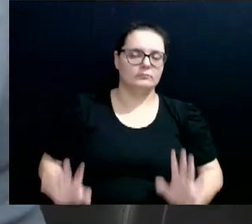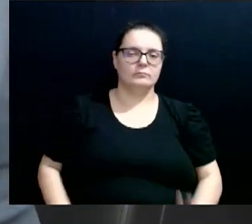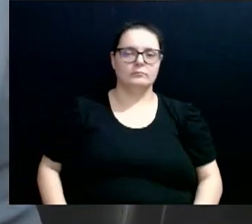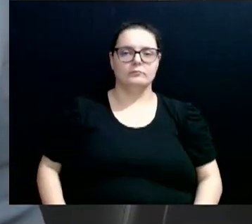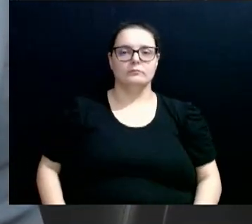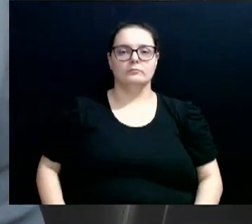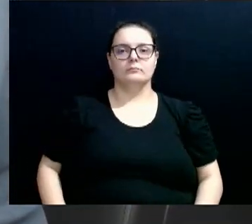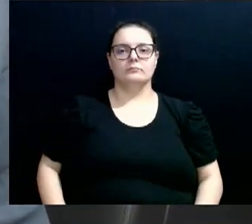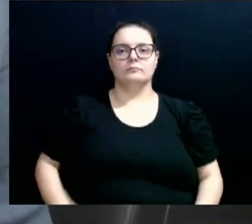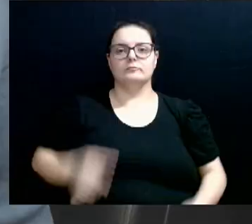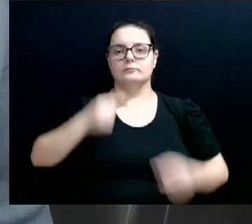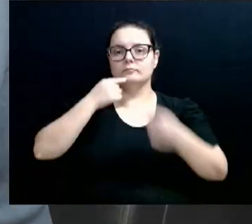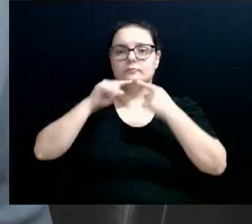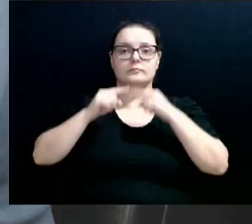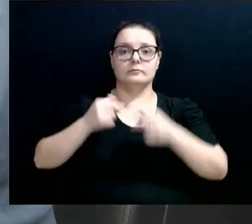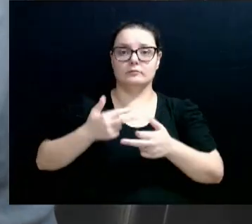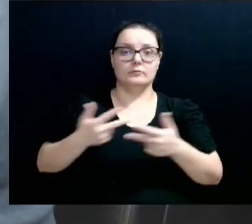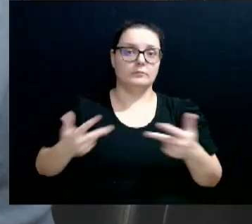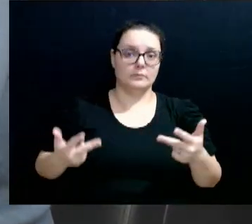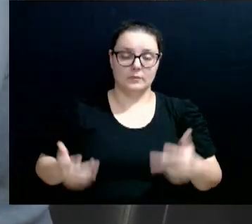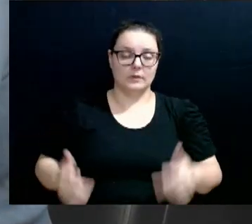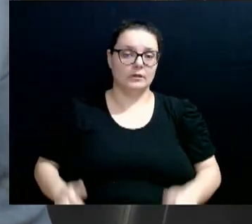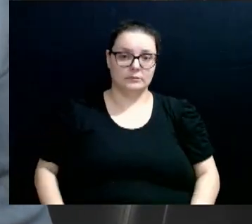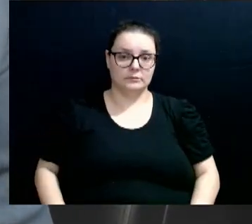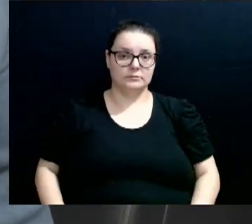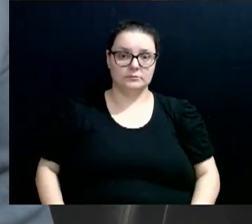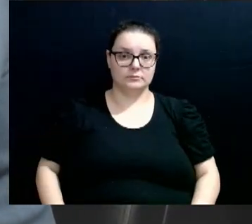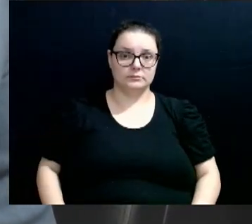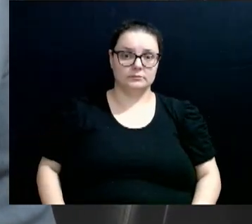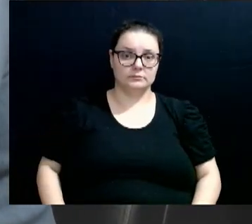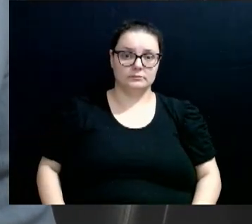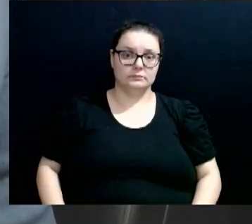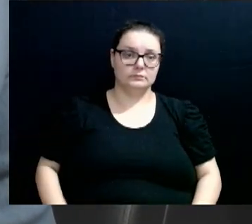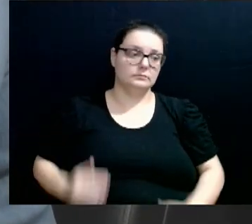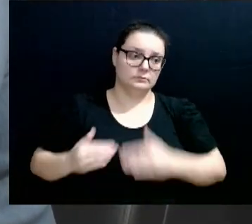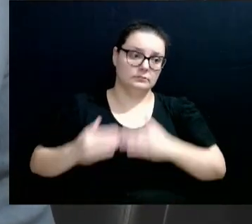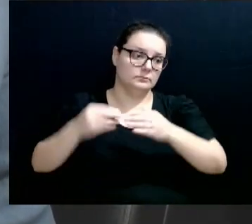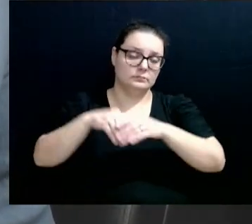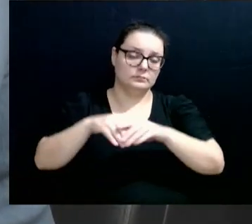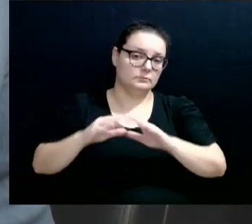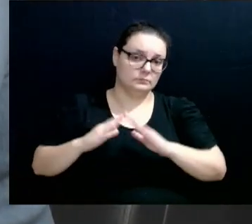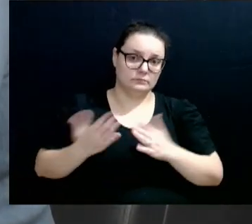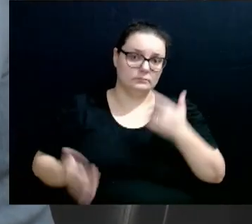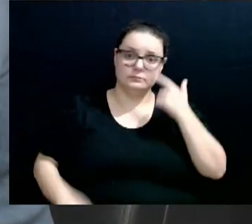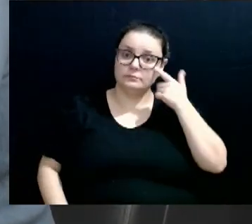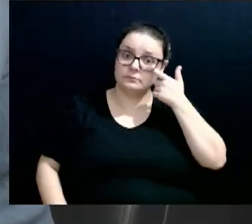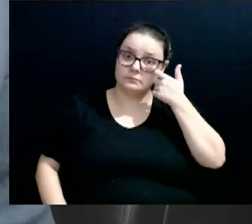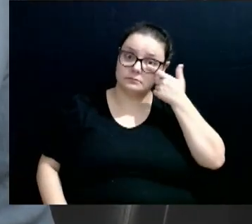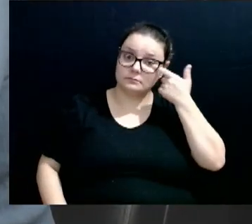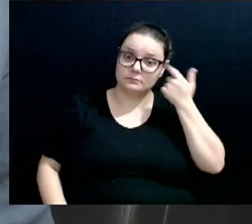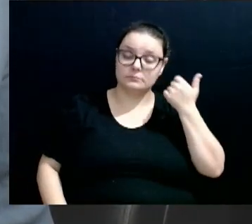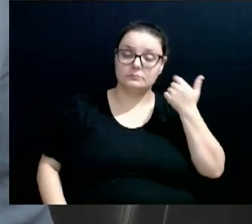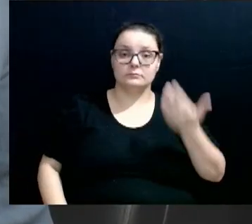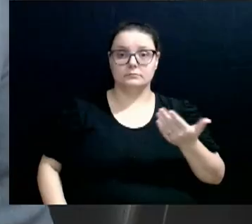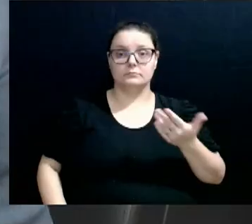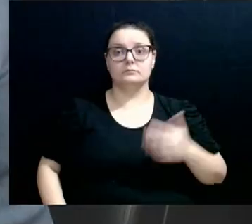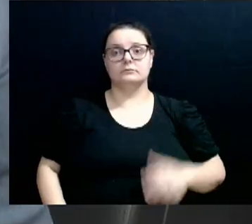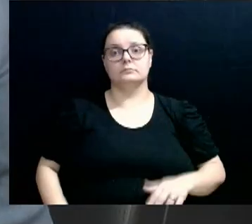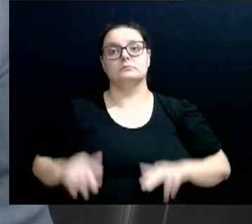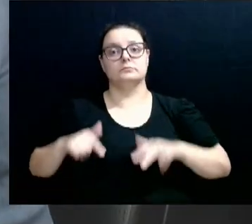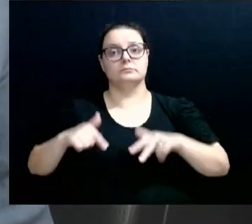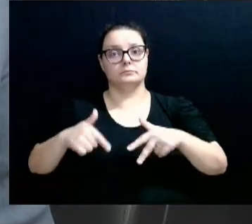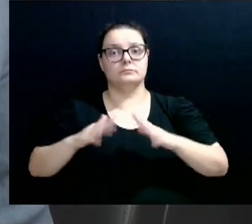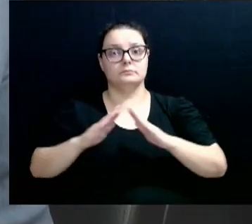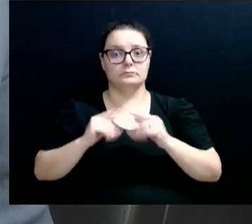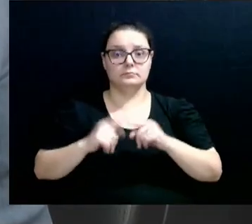é algo que a gente envolvi muito em casa. E, bom, atuei na igreja também, não é um espaço, pelo